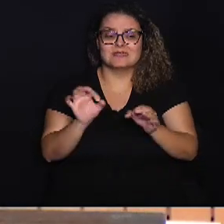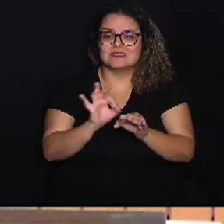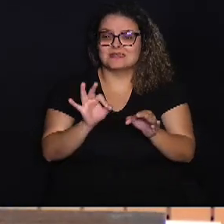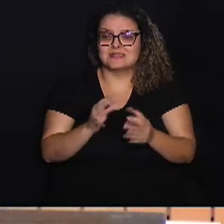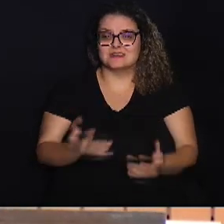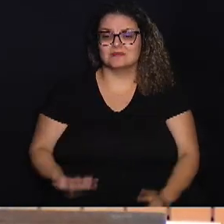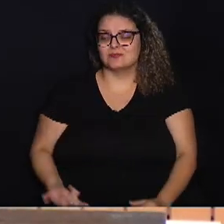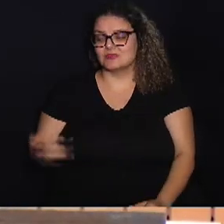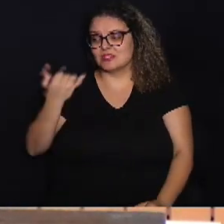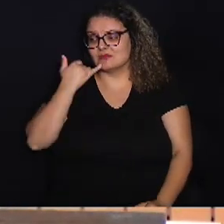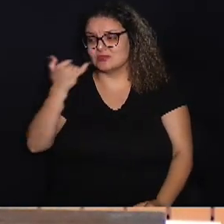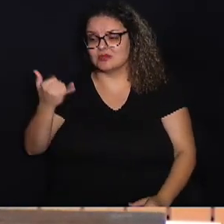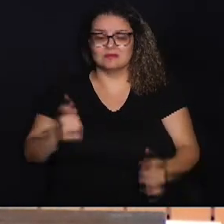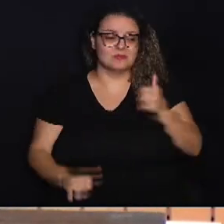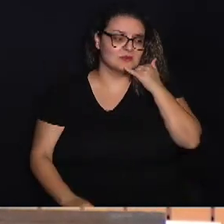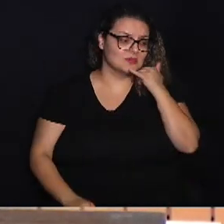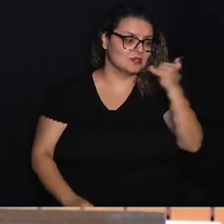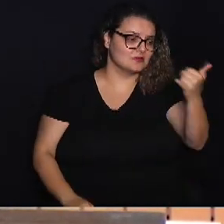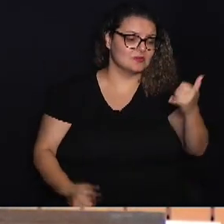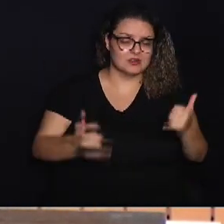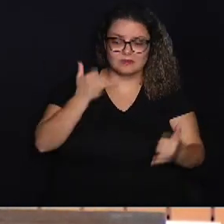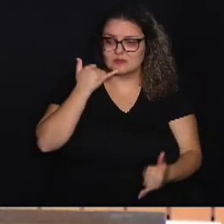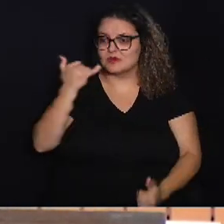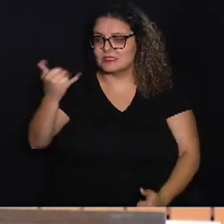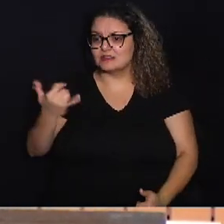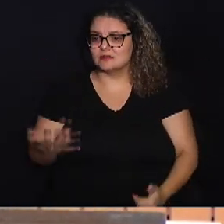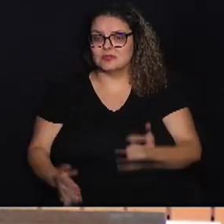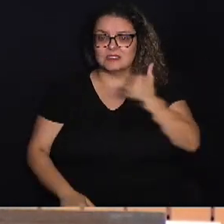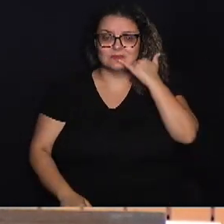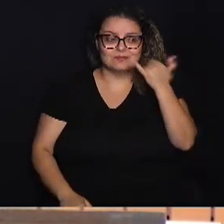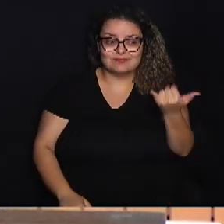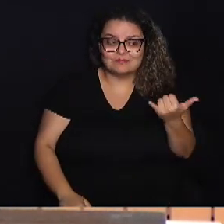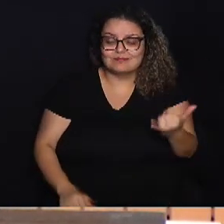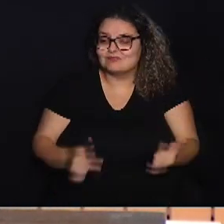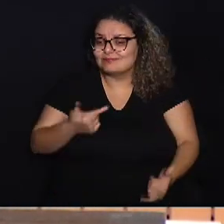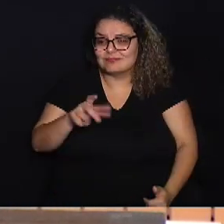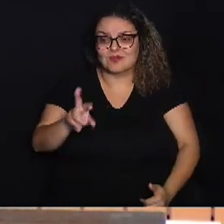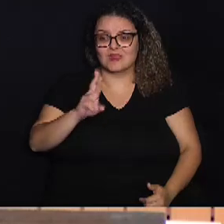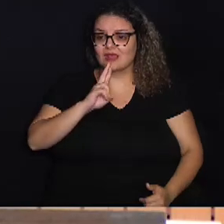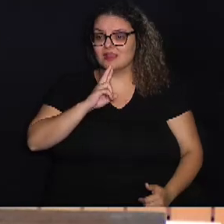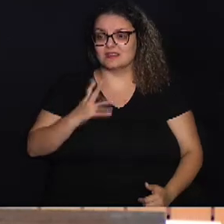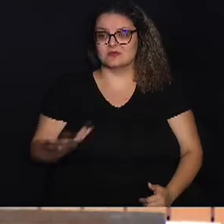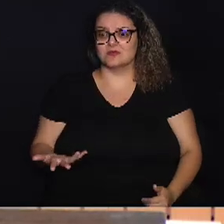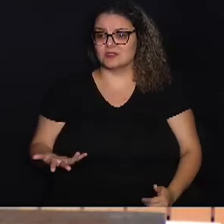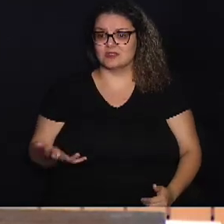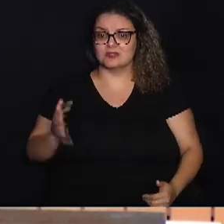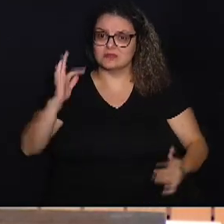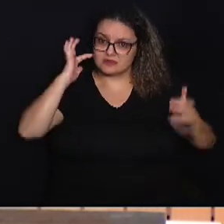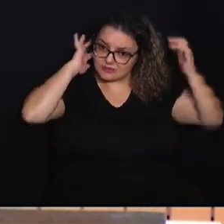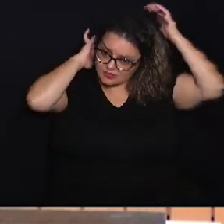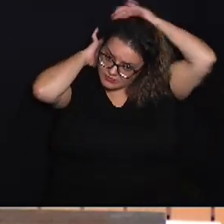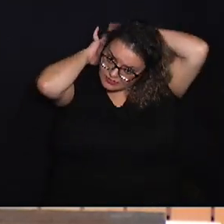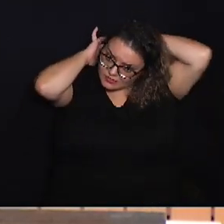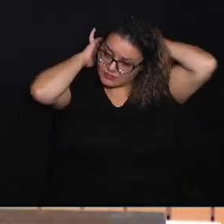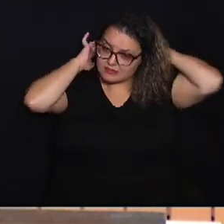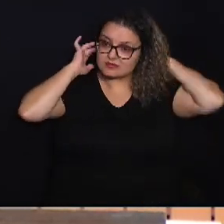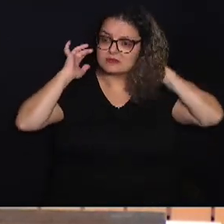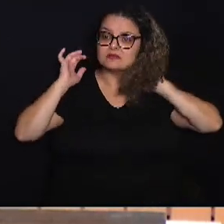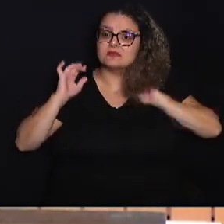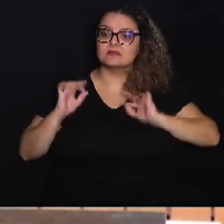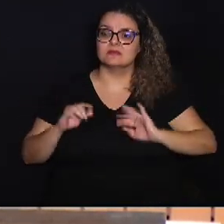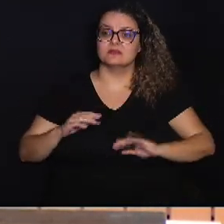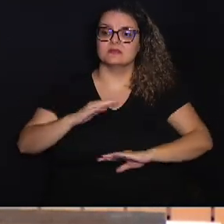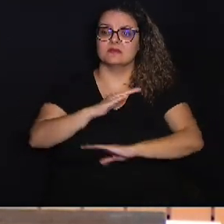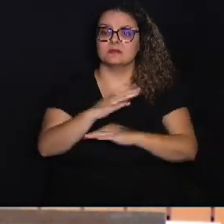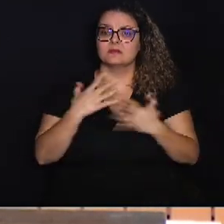liga para um liga para outro e não e não tem resposta essa casa já recebeu a